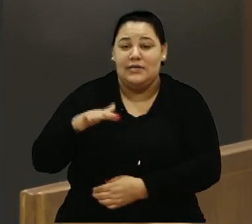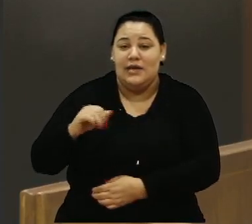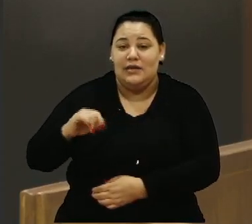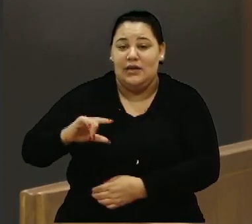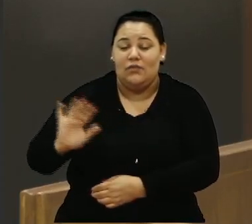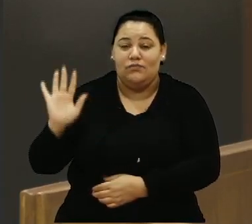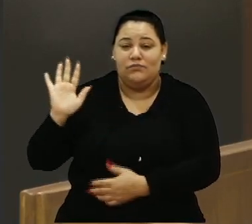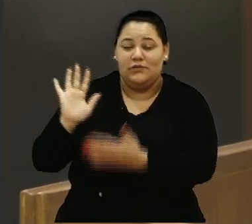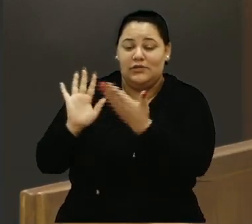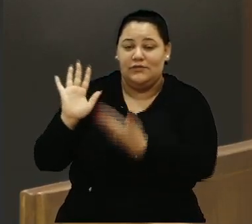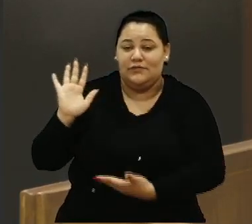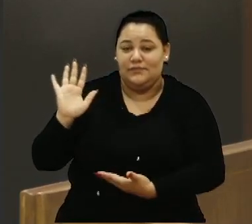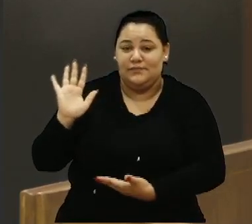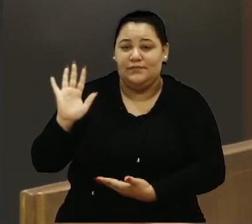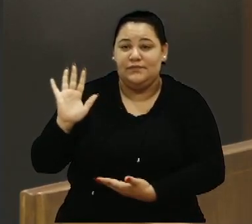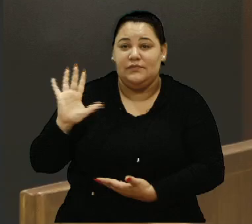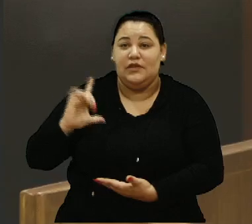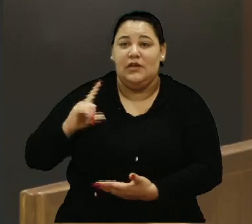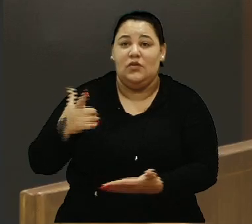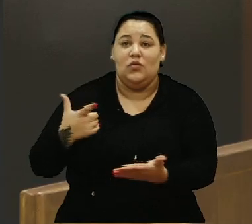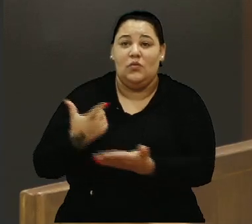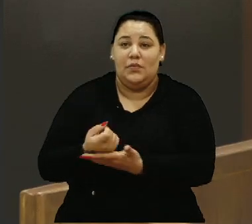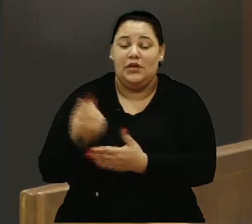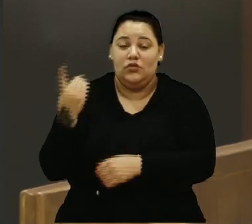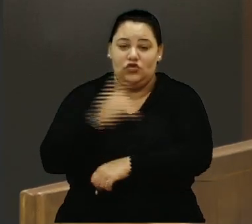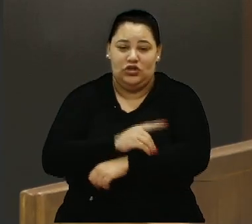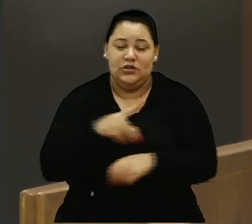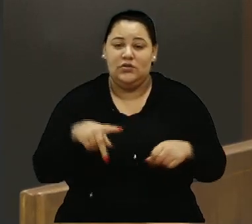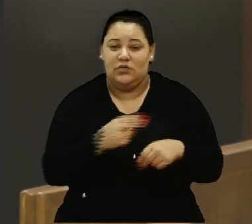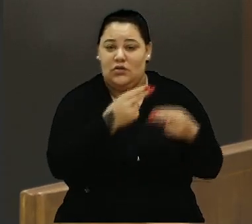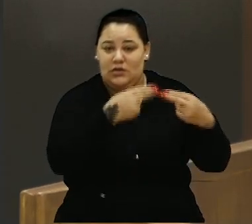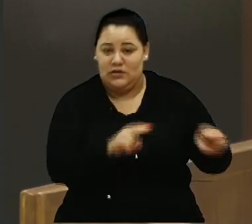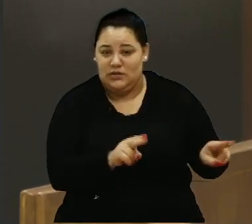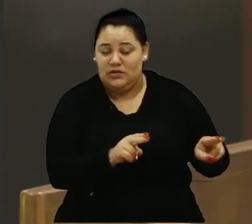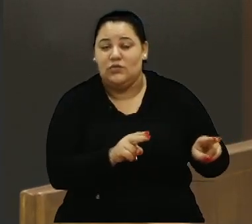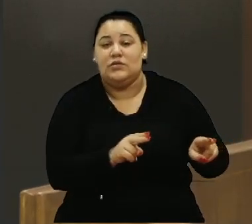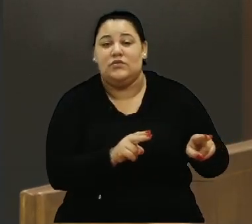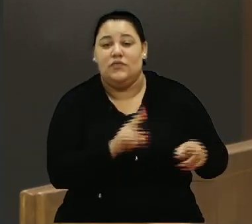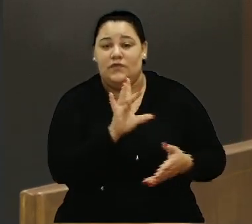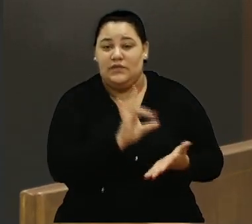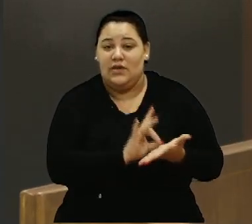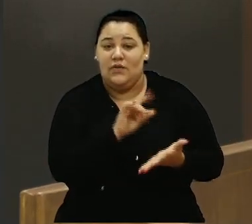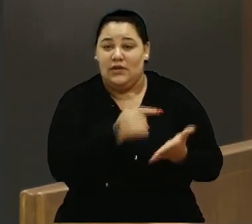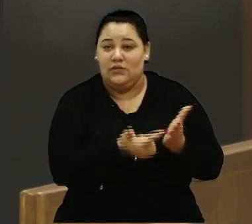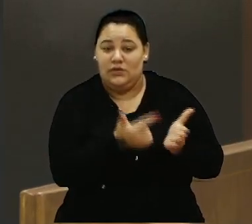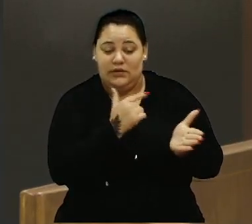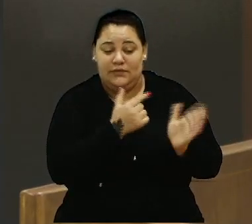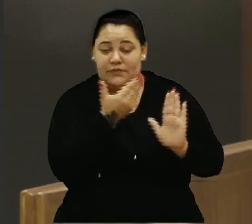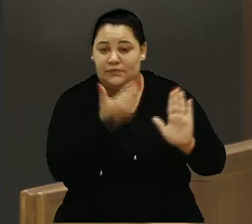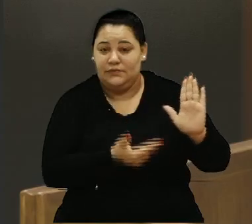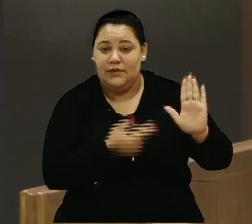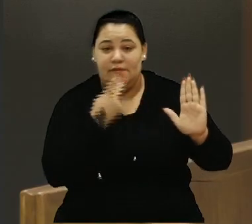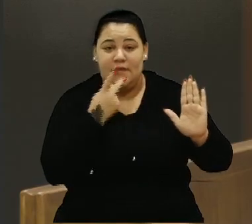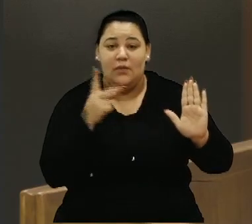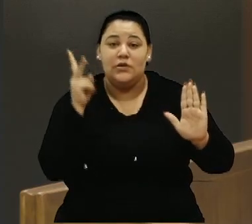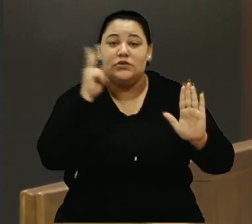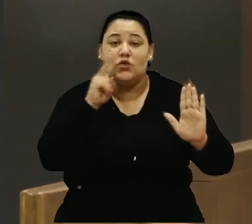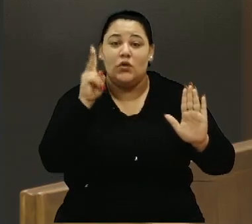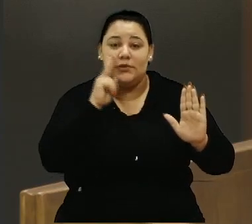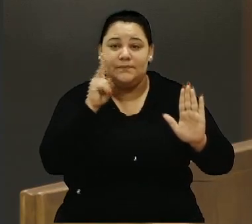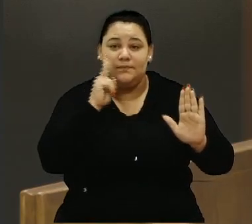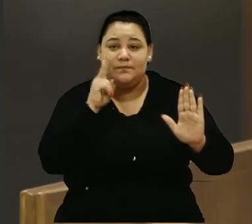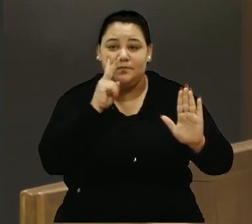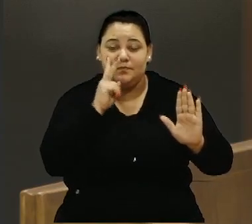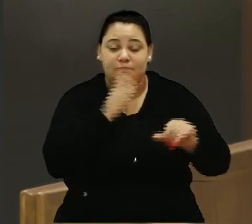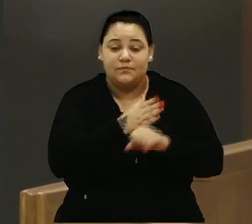que fiz questão de adquirir lá no dia que ela fez o lançamento. E aqui nesse exemplar, basicamente, ela traz uma história, né, envolvendo os animais